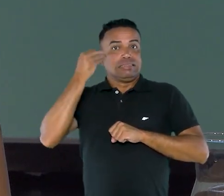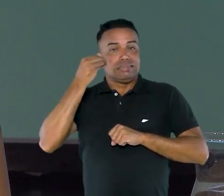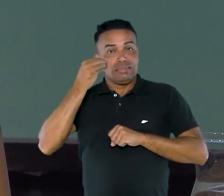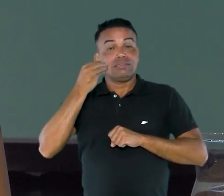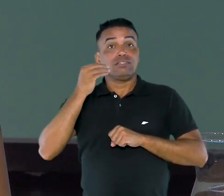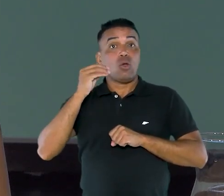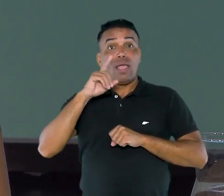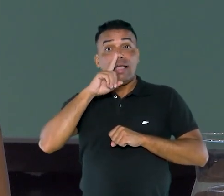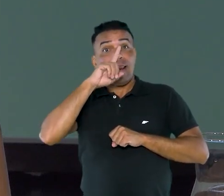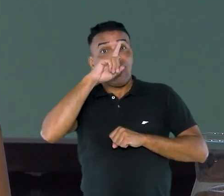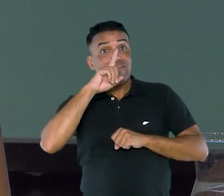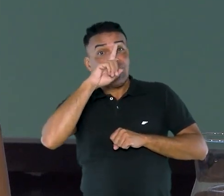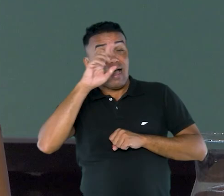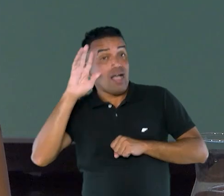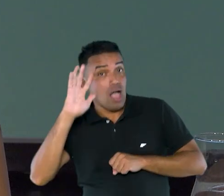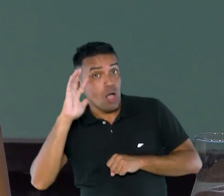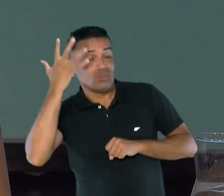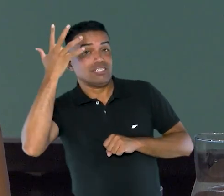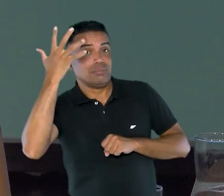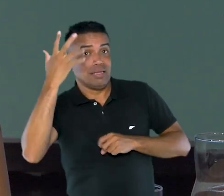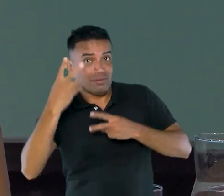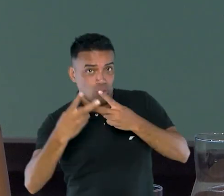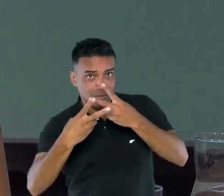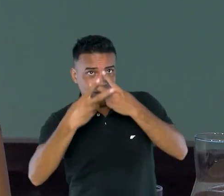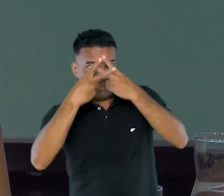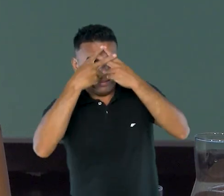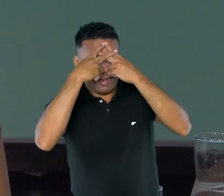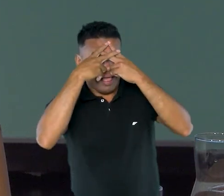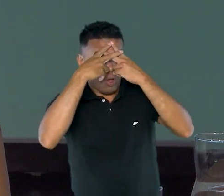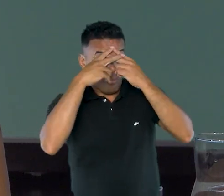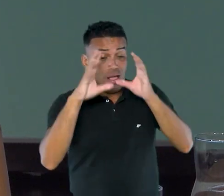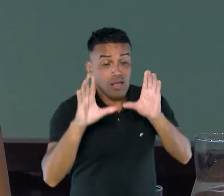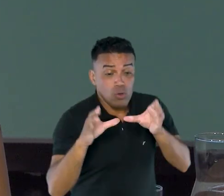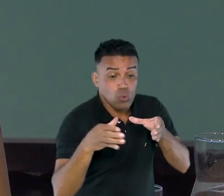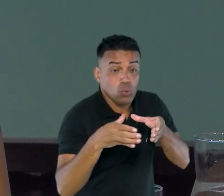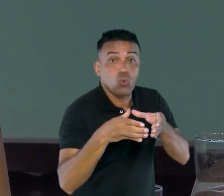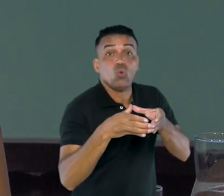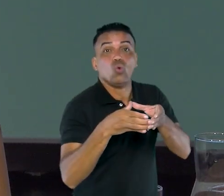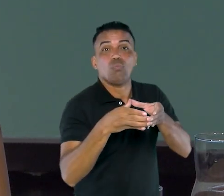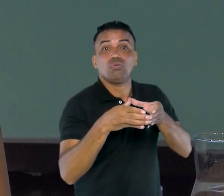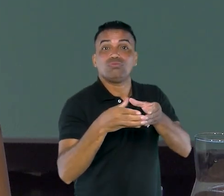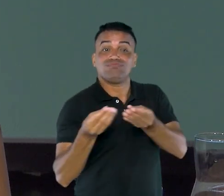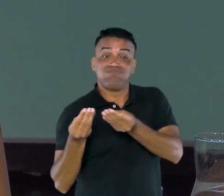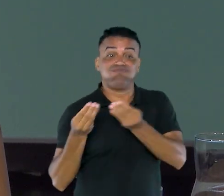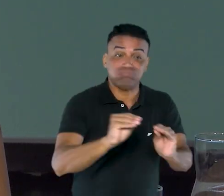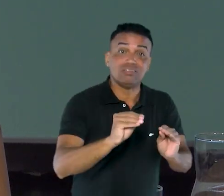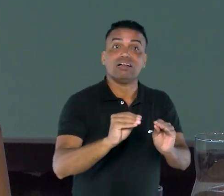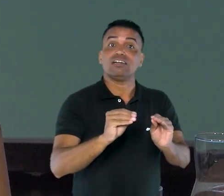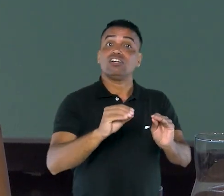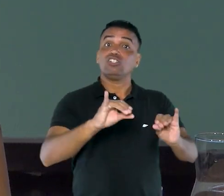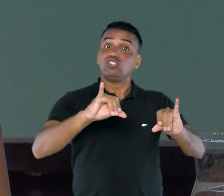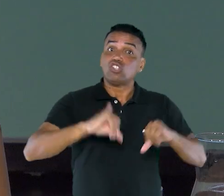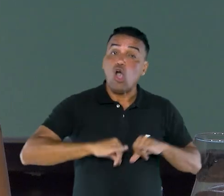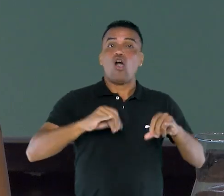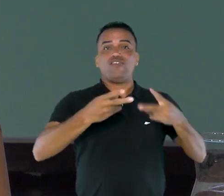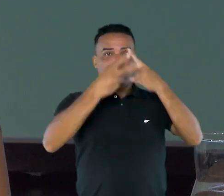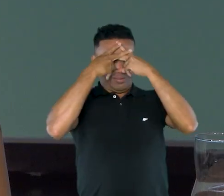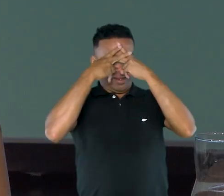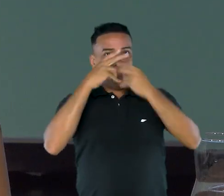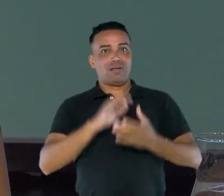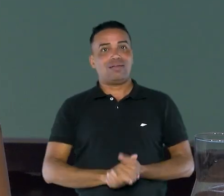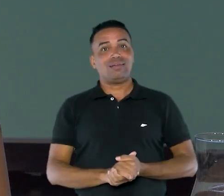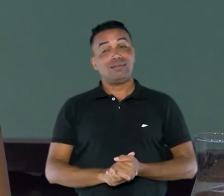é a gravidade do trauma diante da fragilidade daquele grupo que recebe o trauma. Quanto mais a gente